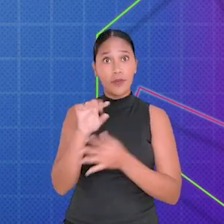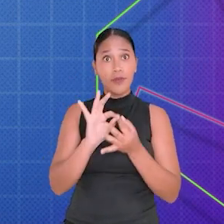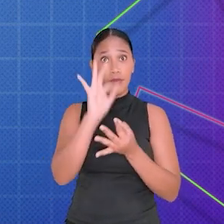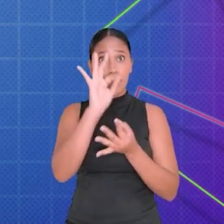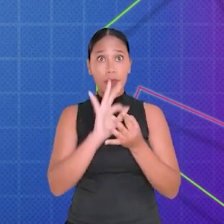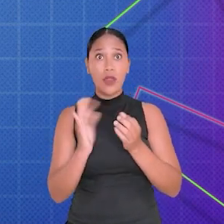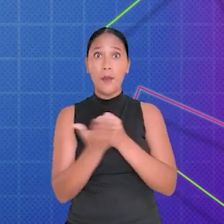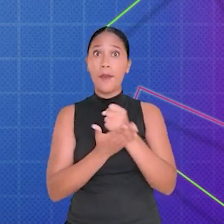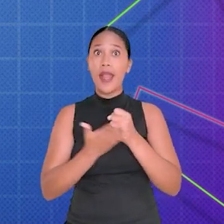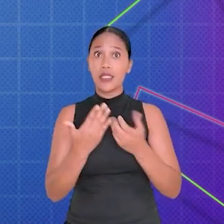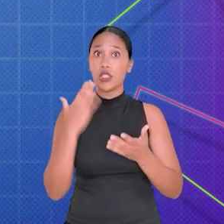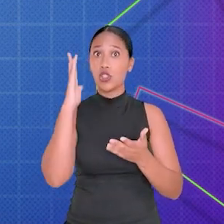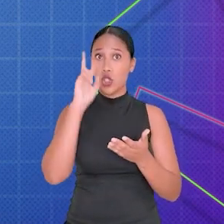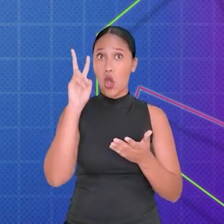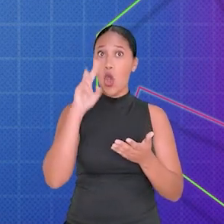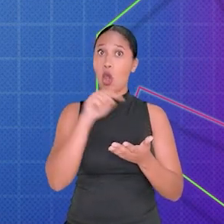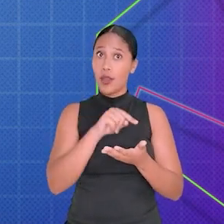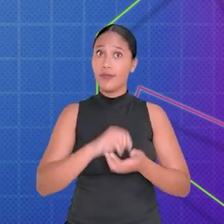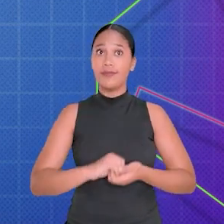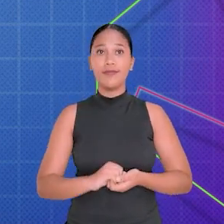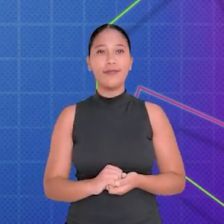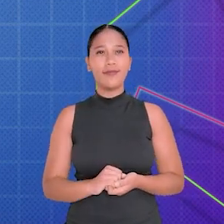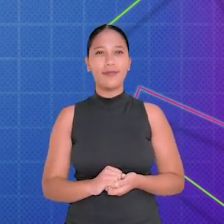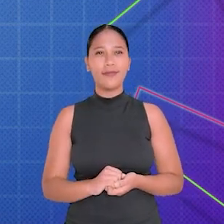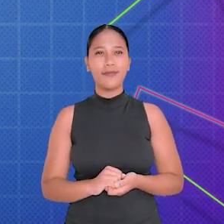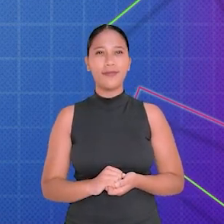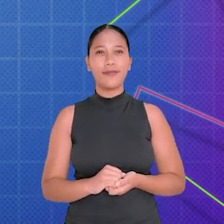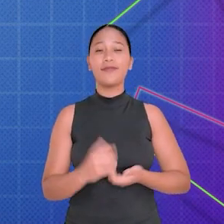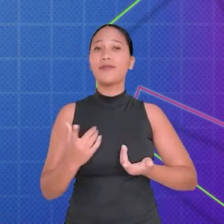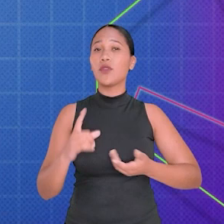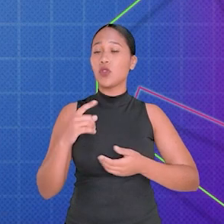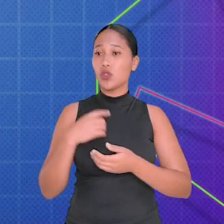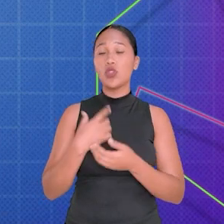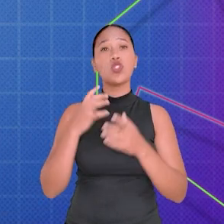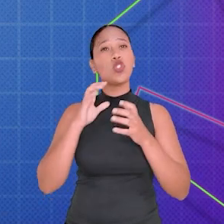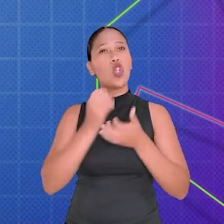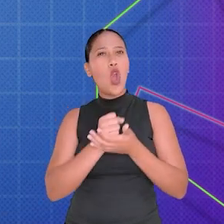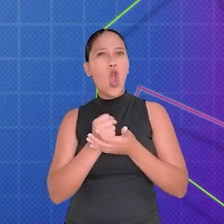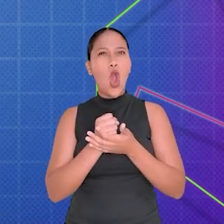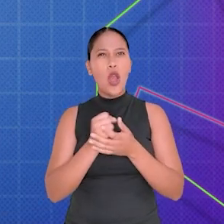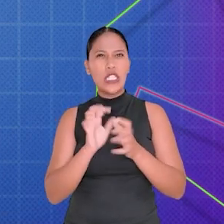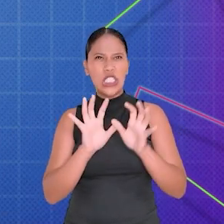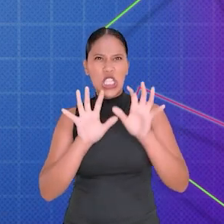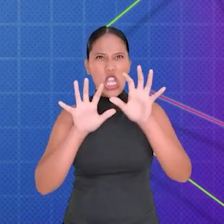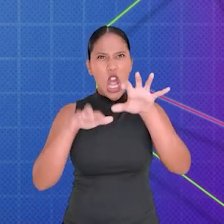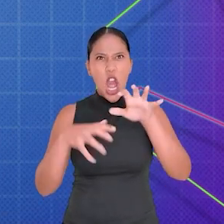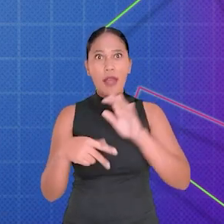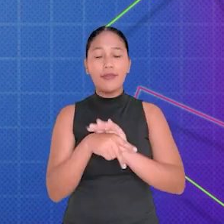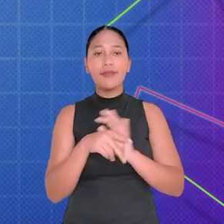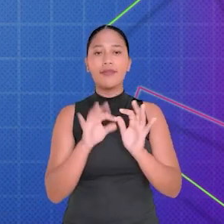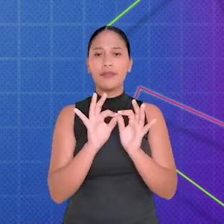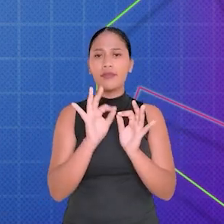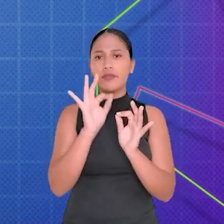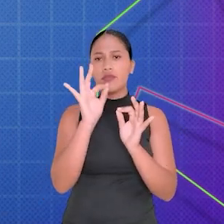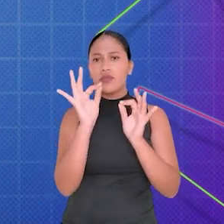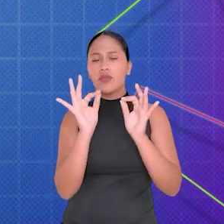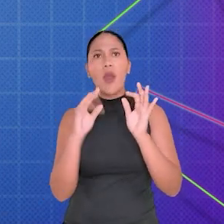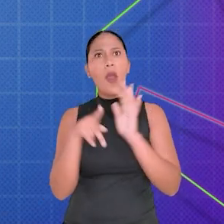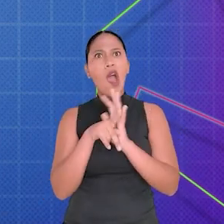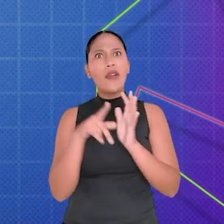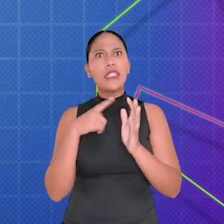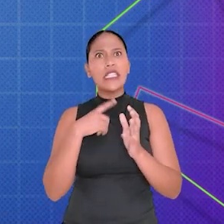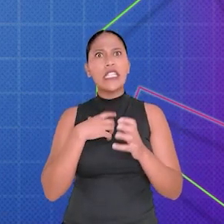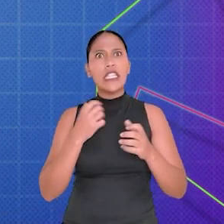escolha do estilo de forma deve ser baseada na história e na atmosfera do jogo, hein? Um jogo de terror, por exemplo, pode utilizar